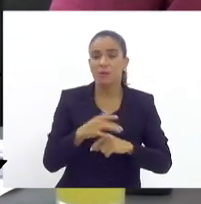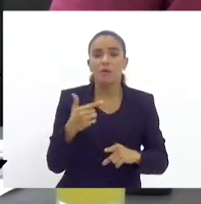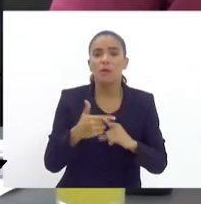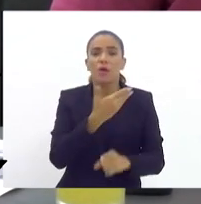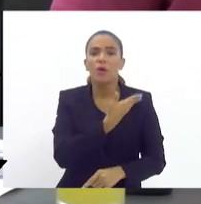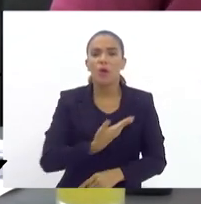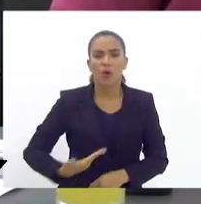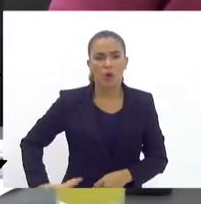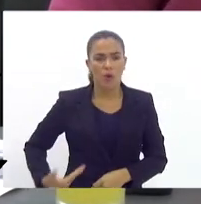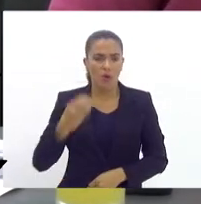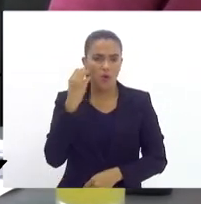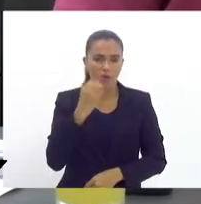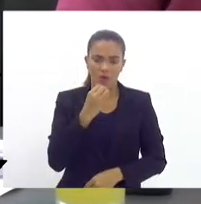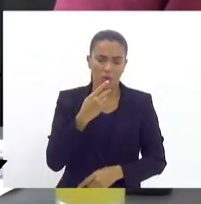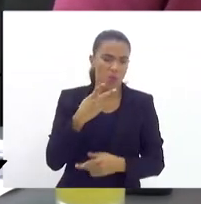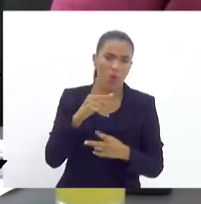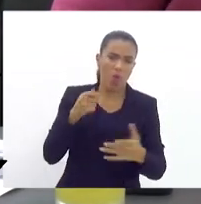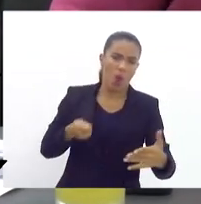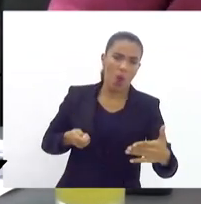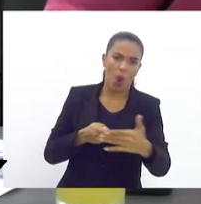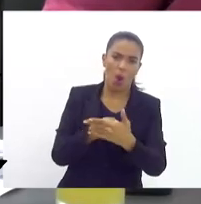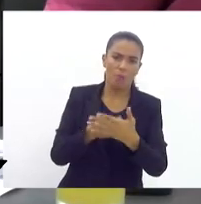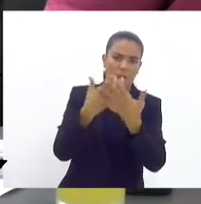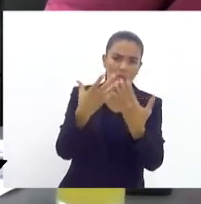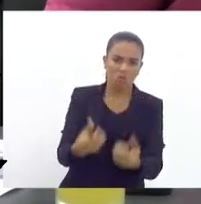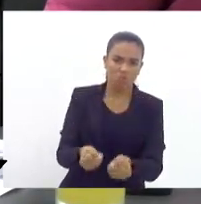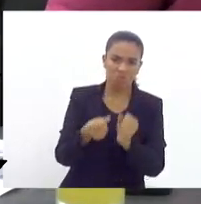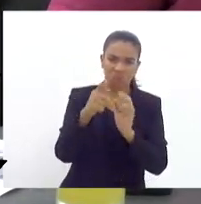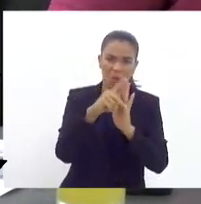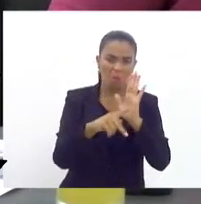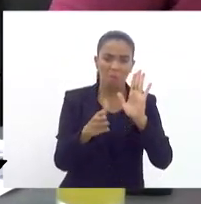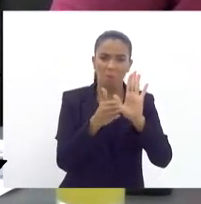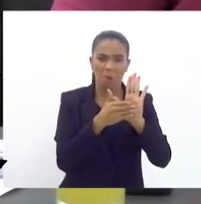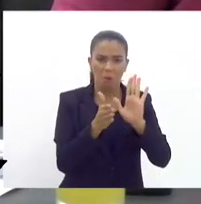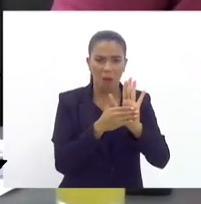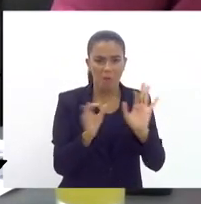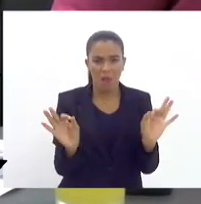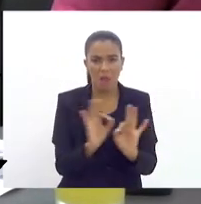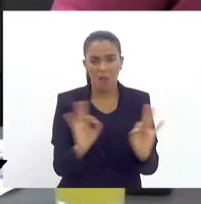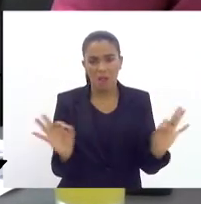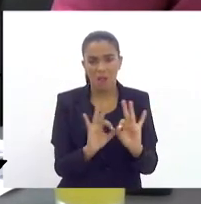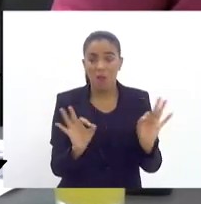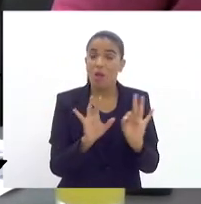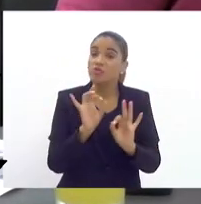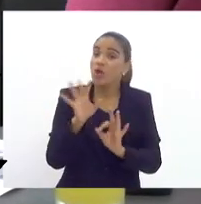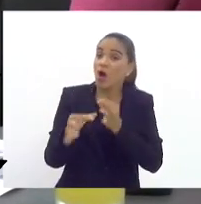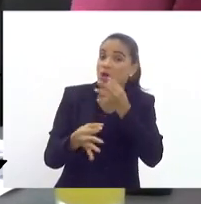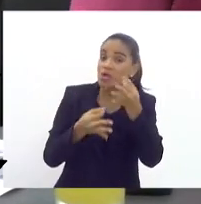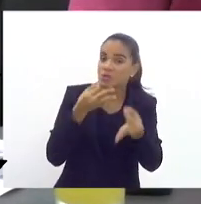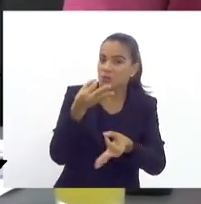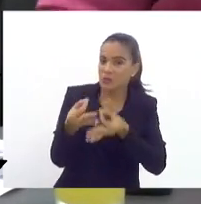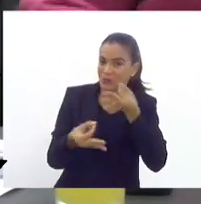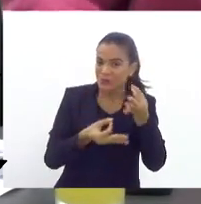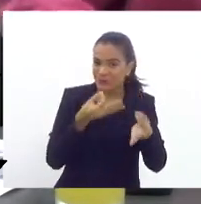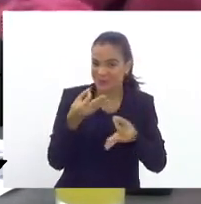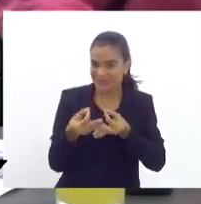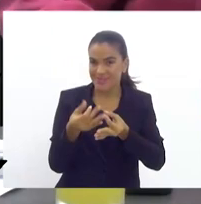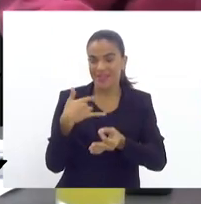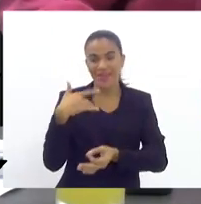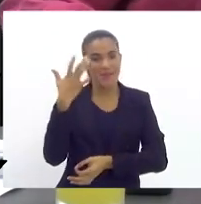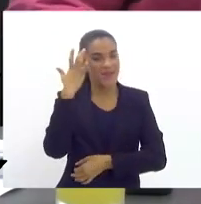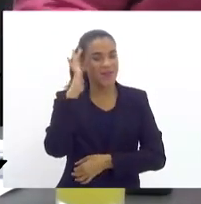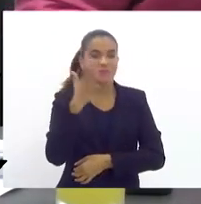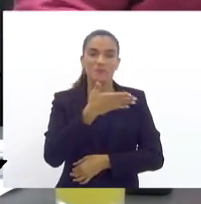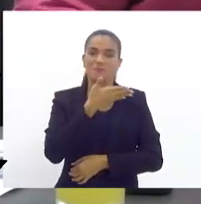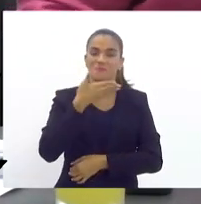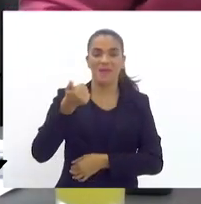não é obrigado a implantar programa nenhum. Um programa meramente sugestivo. Eu acho até muito